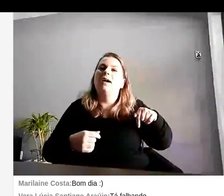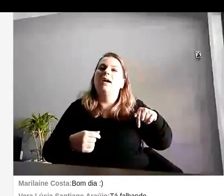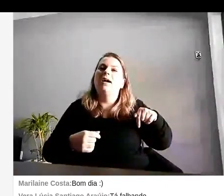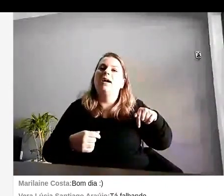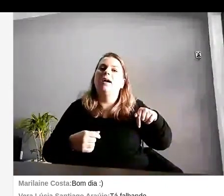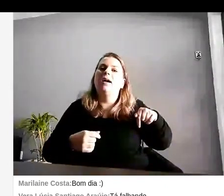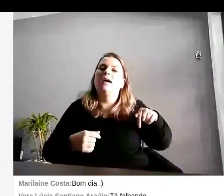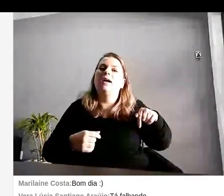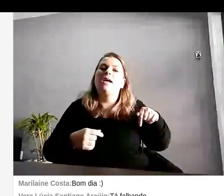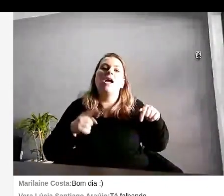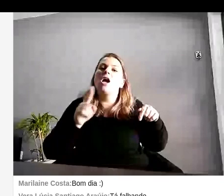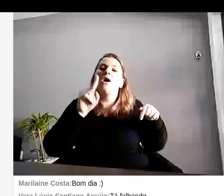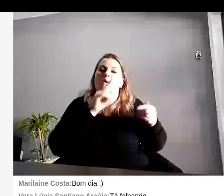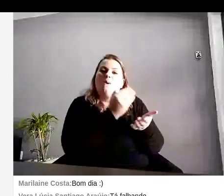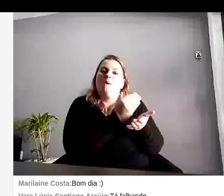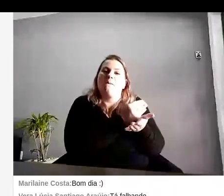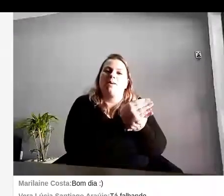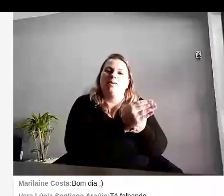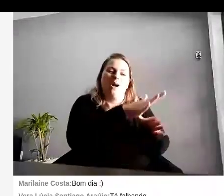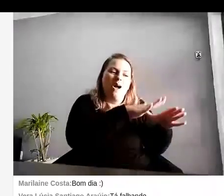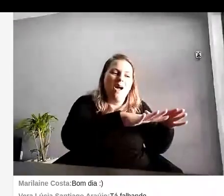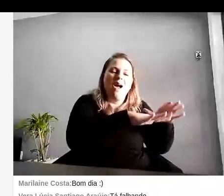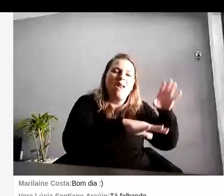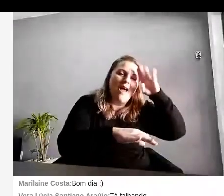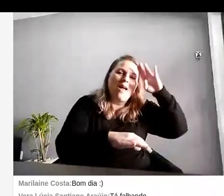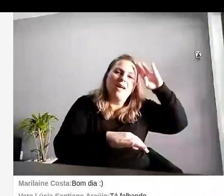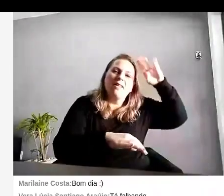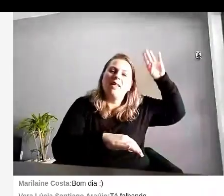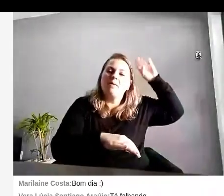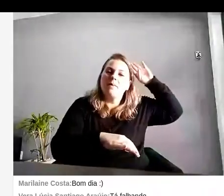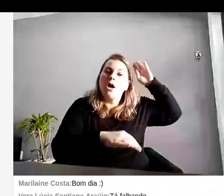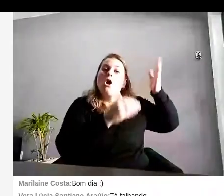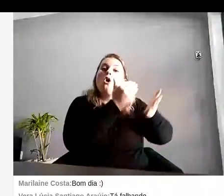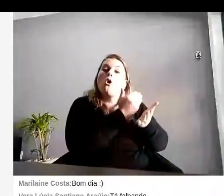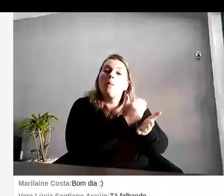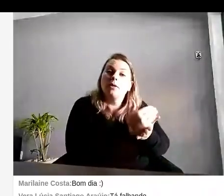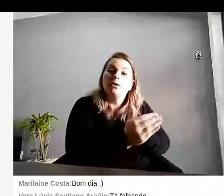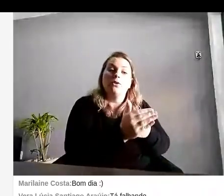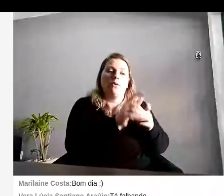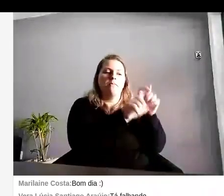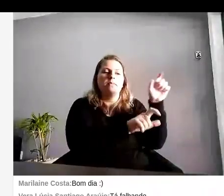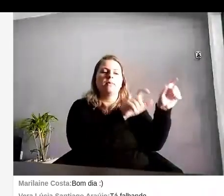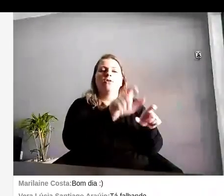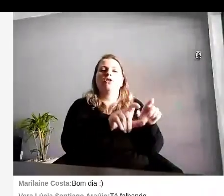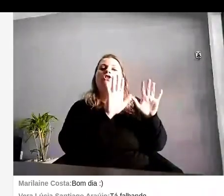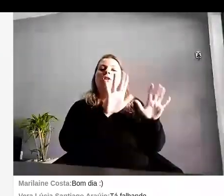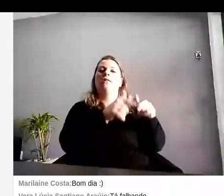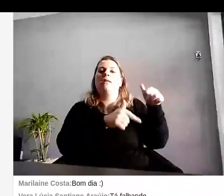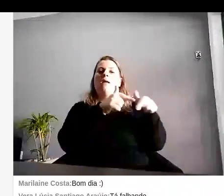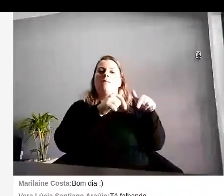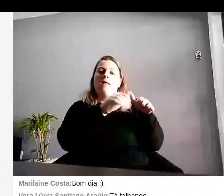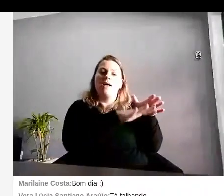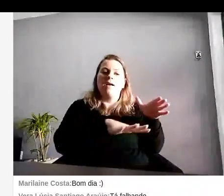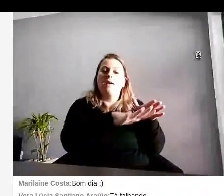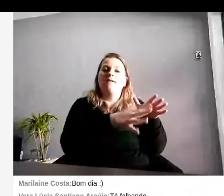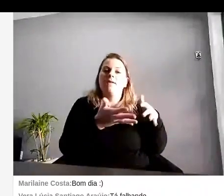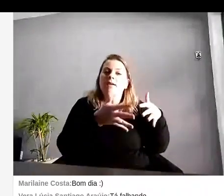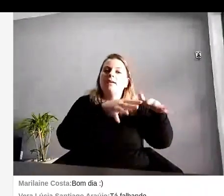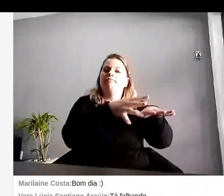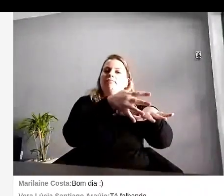acadêmico, mas sim de pessoas que já trabalhavam com inclusão começarem a